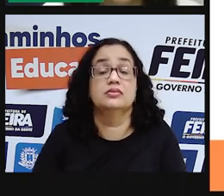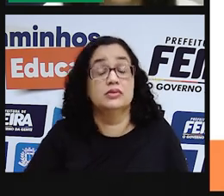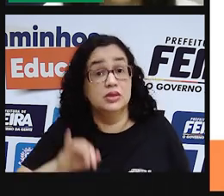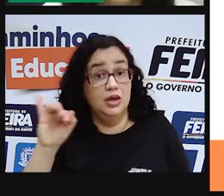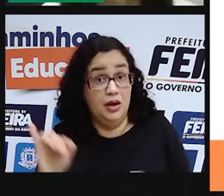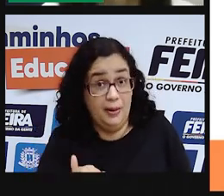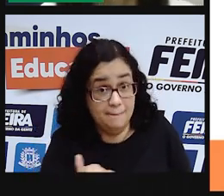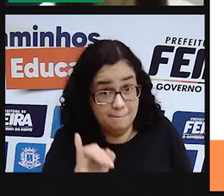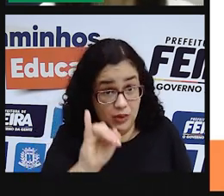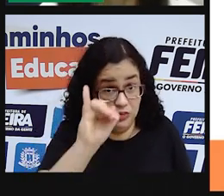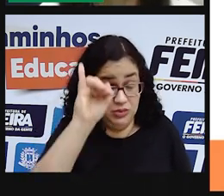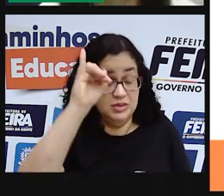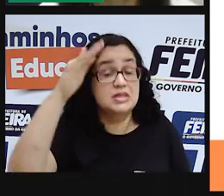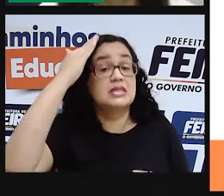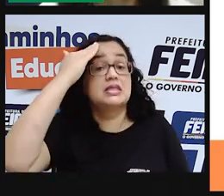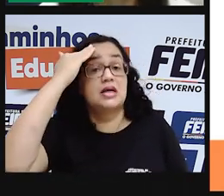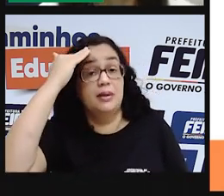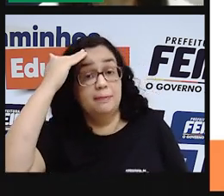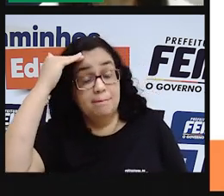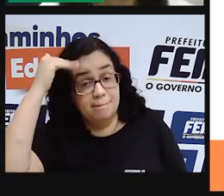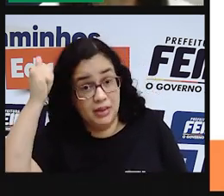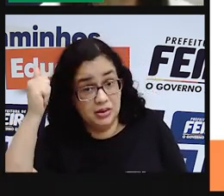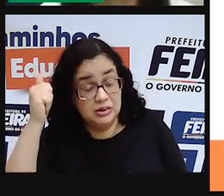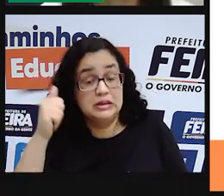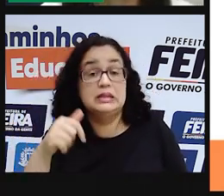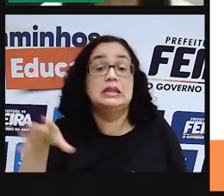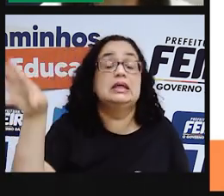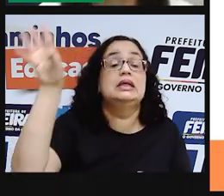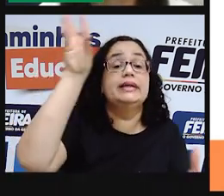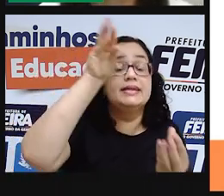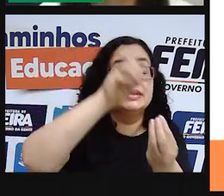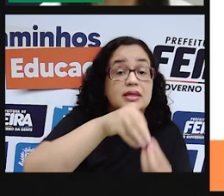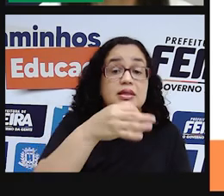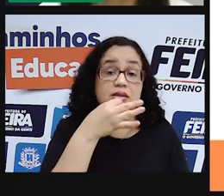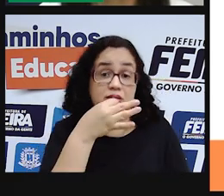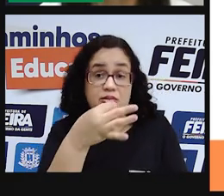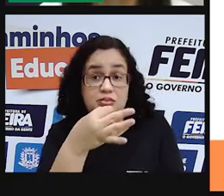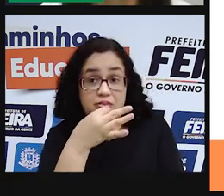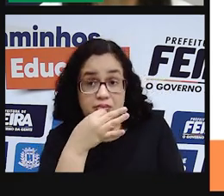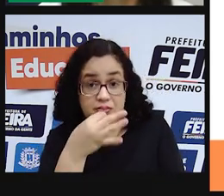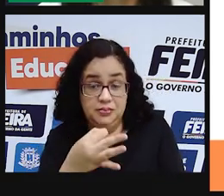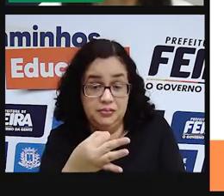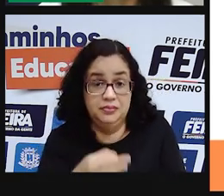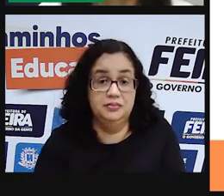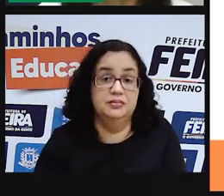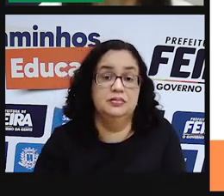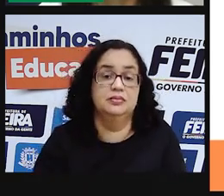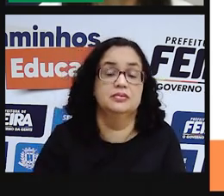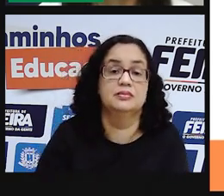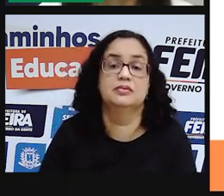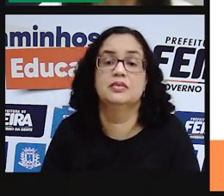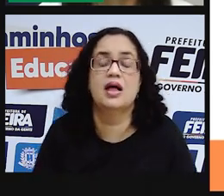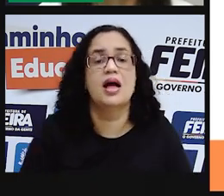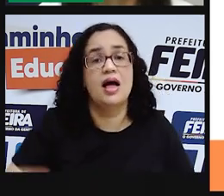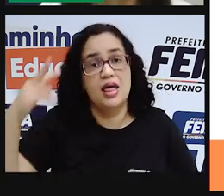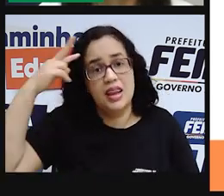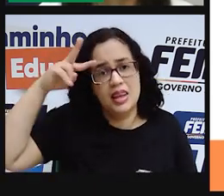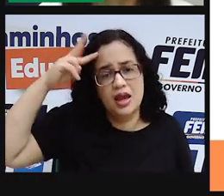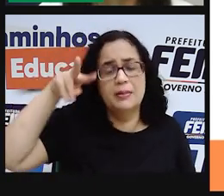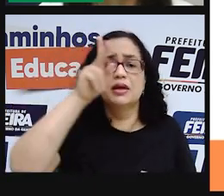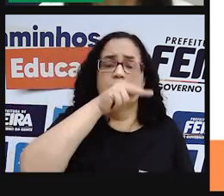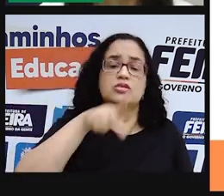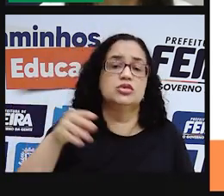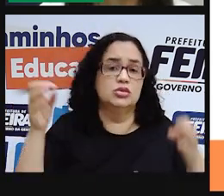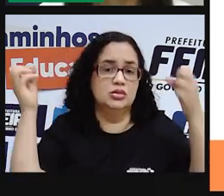É muito importante saber para quem a resenha crítica está sendo produzida. Então, ó, lembra que a Pro falou que